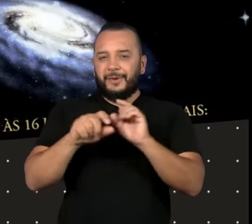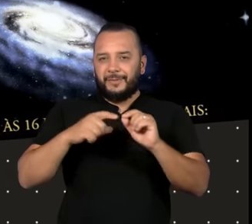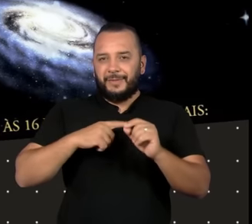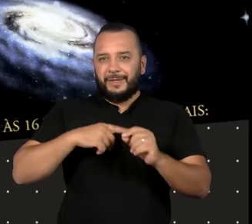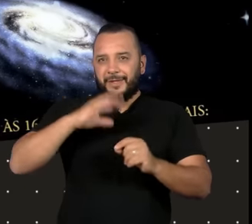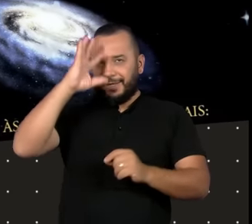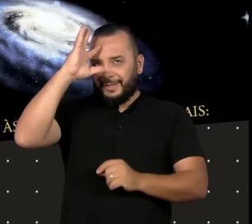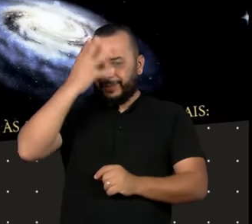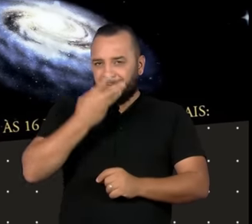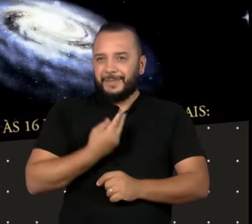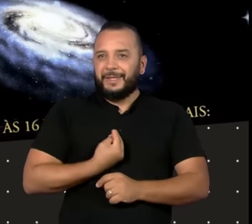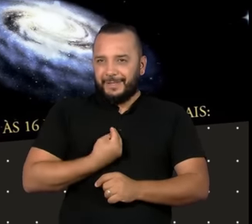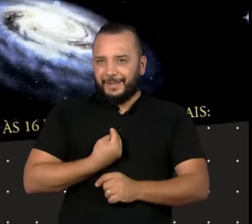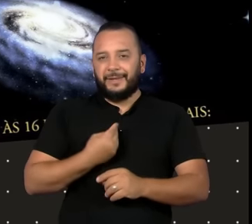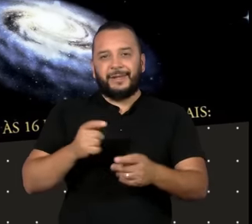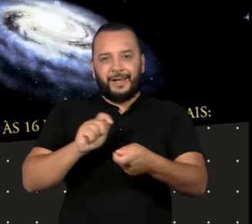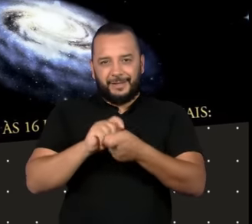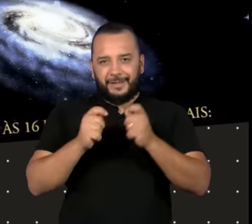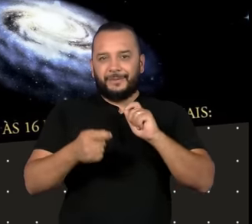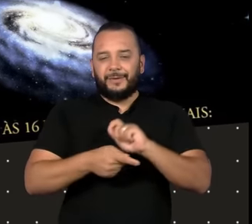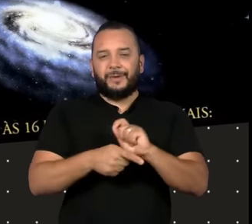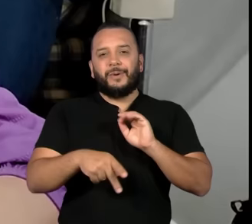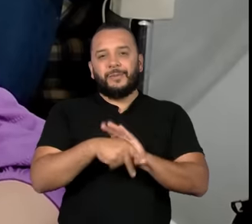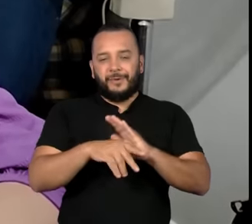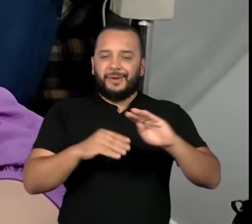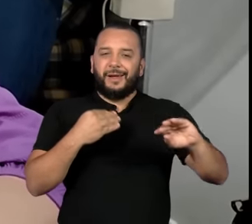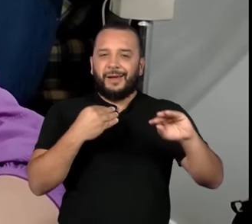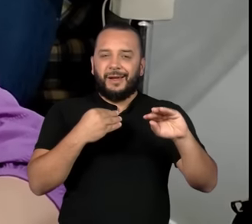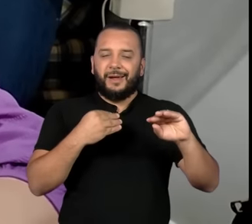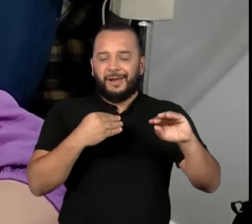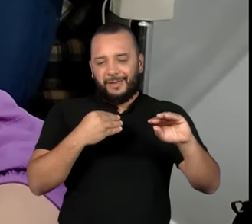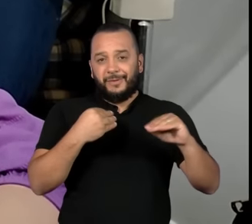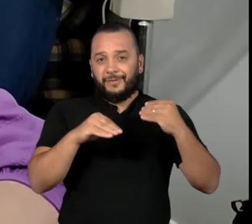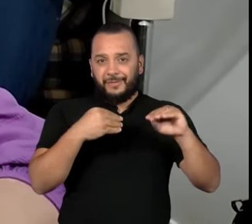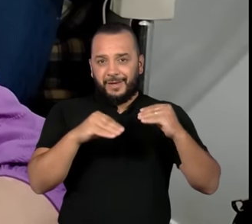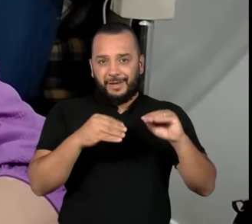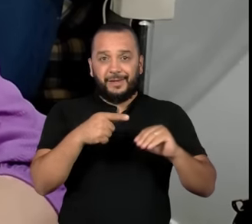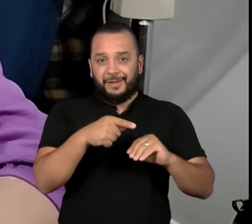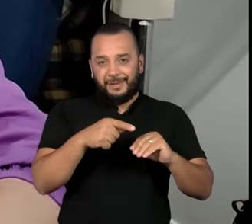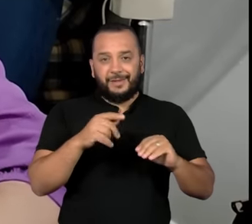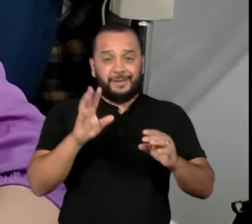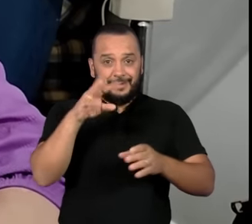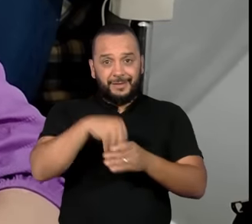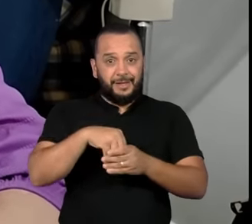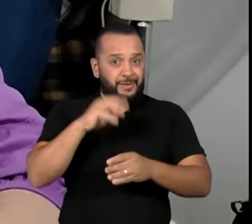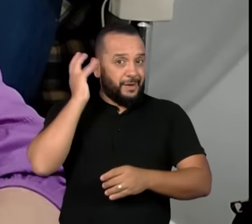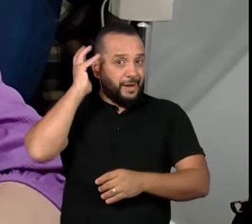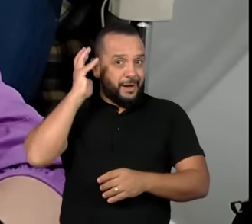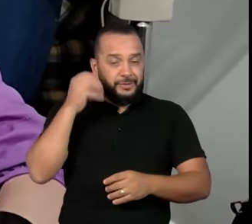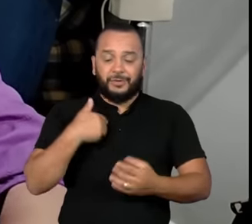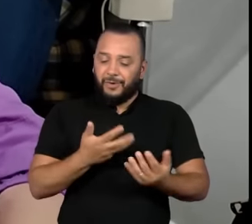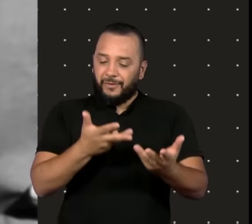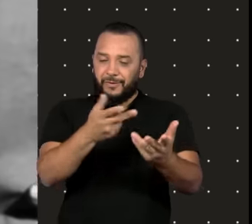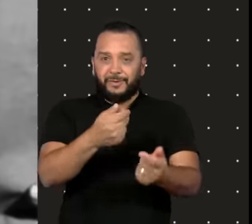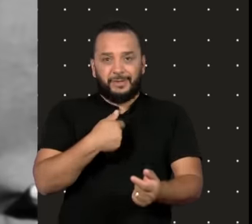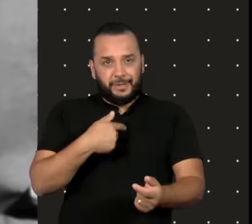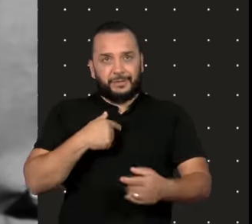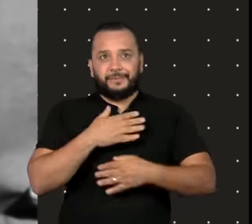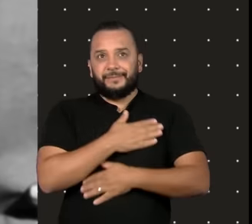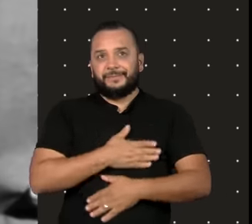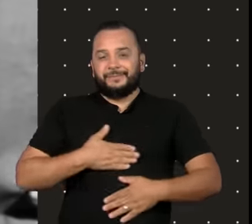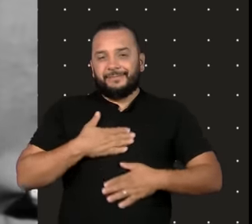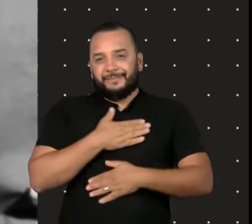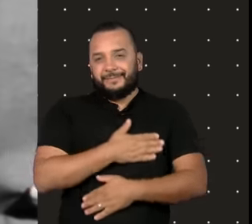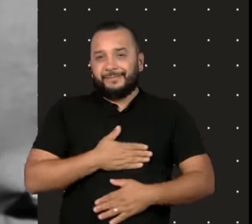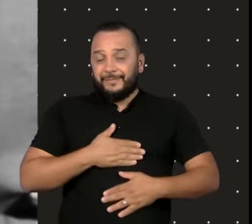LBV, para rádio, e me convidou para fazê-las. Eu fiz todas elas com muito prazer, porque não sei